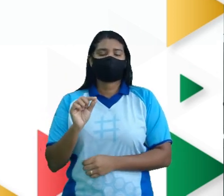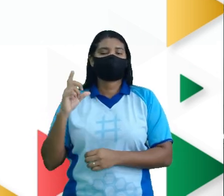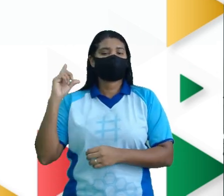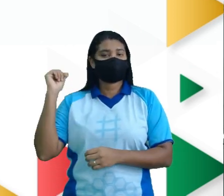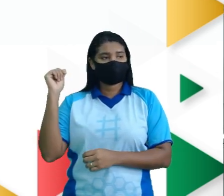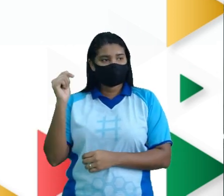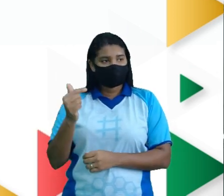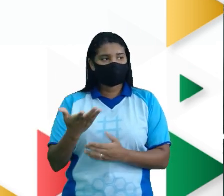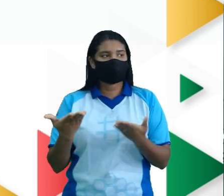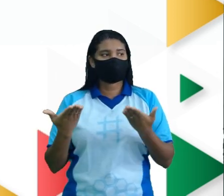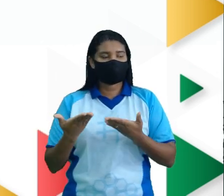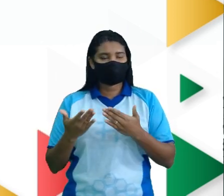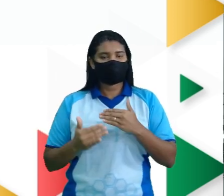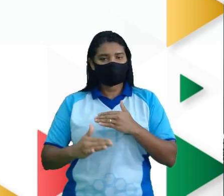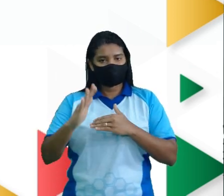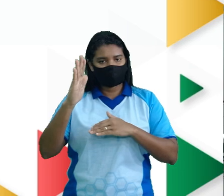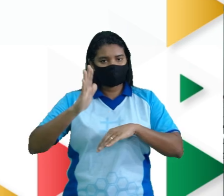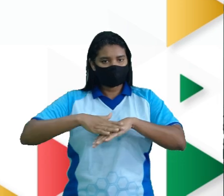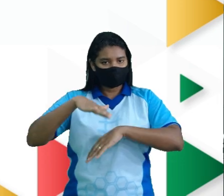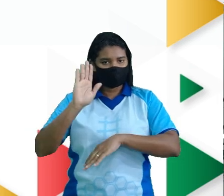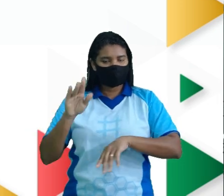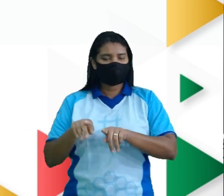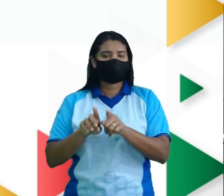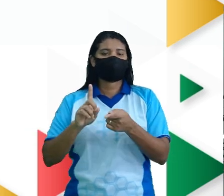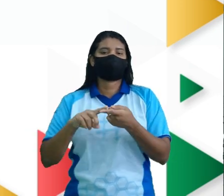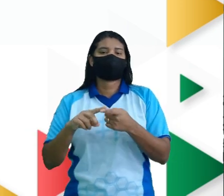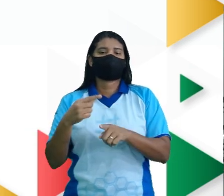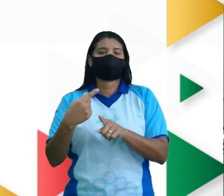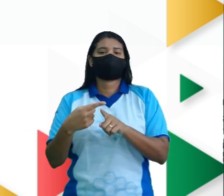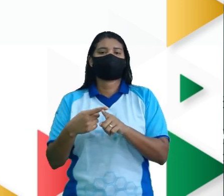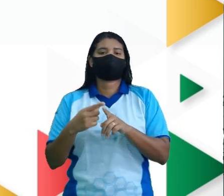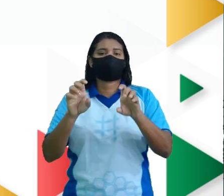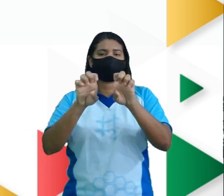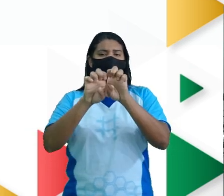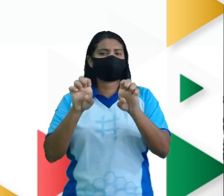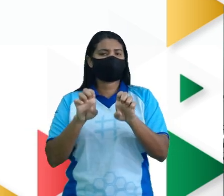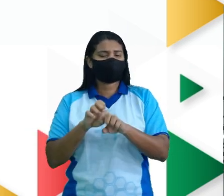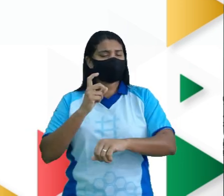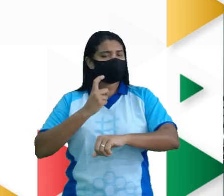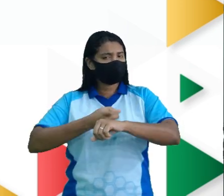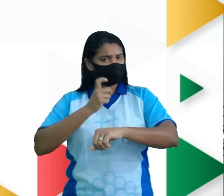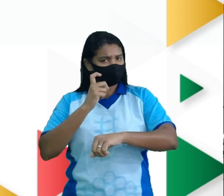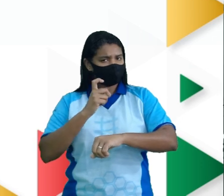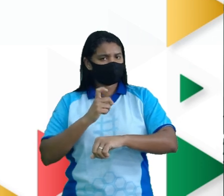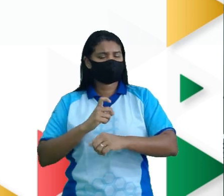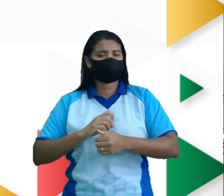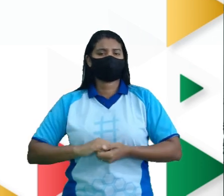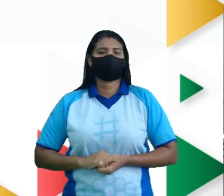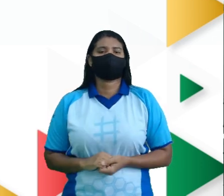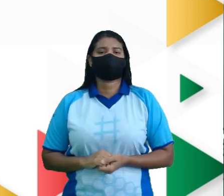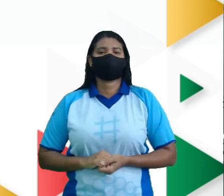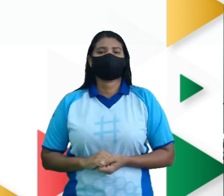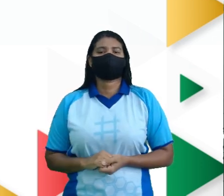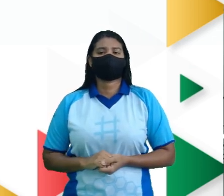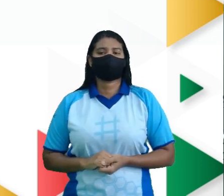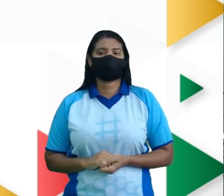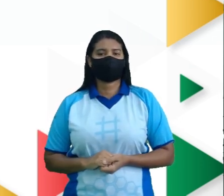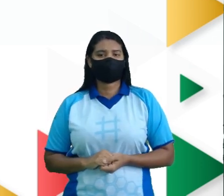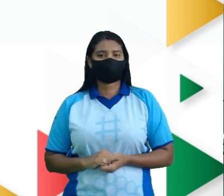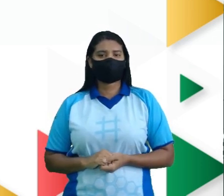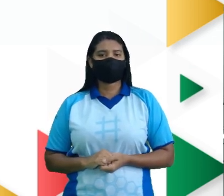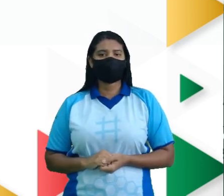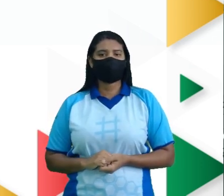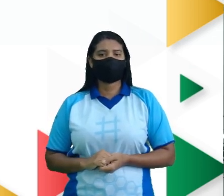ainda vão resistir muito tempo, porque primeiro é uma estrutura muito sólida, mas olha o que ela foi buscar. Os